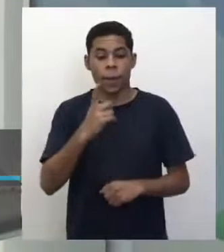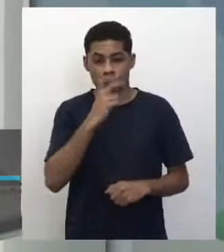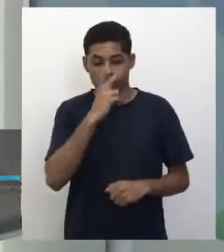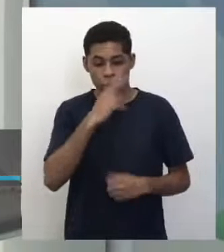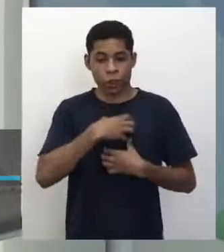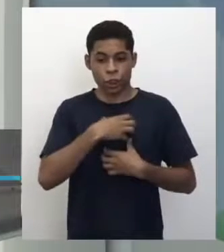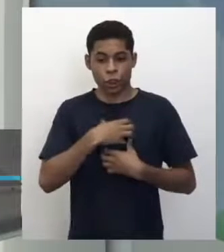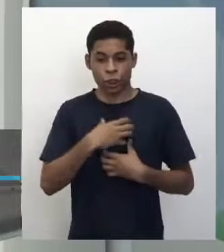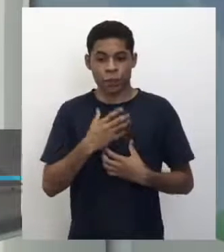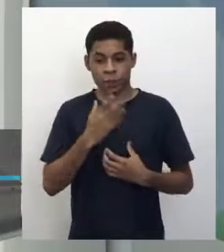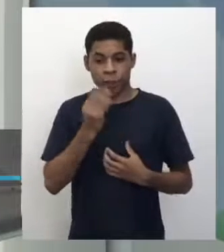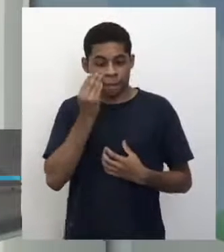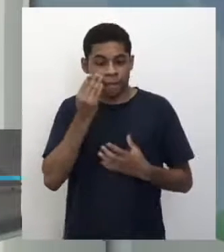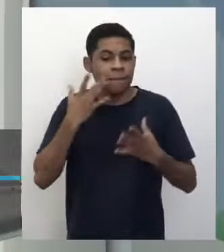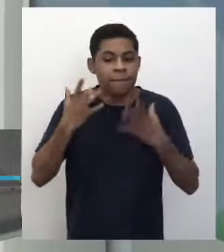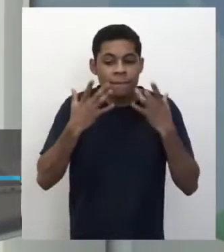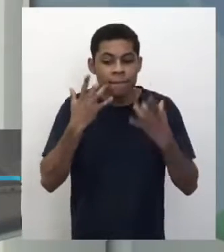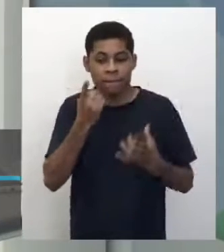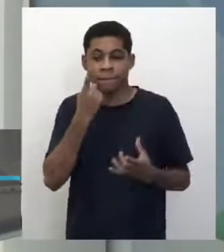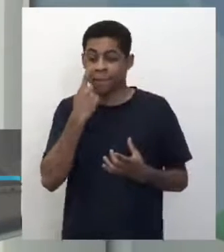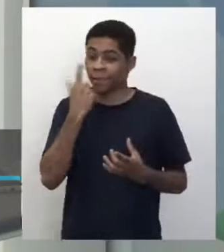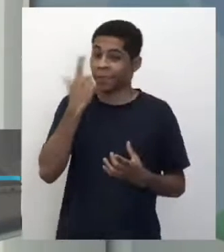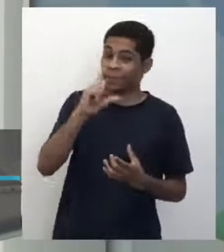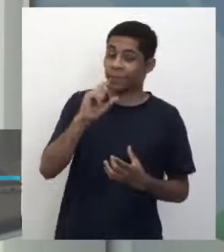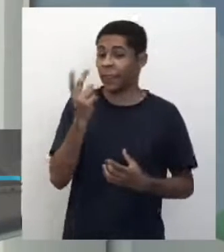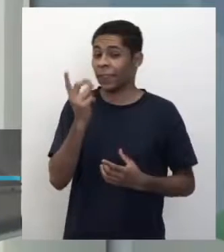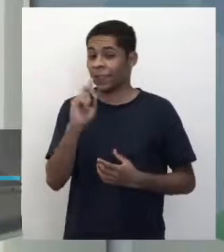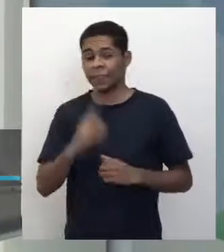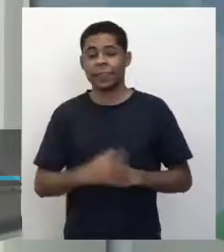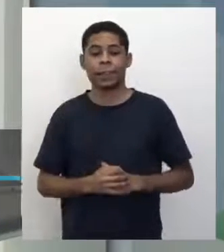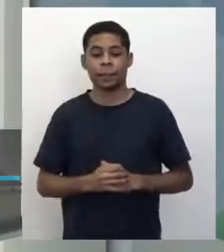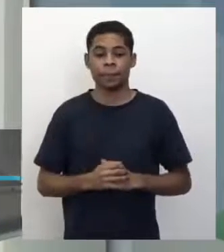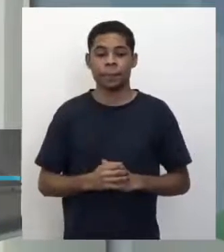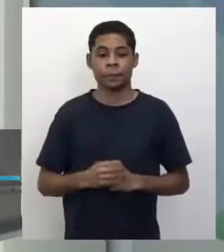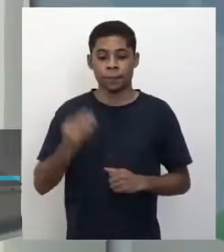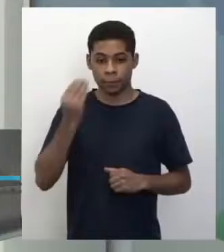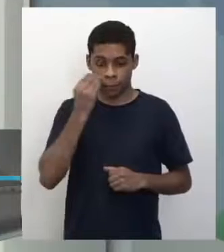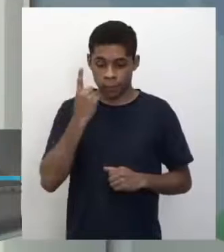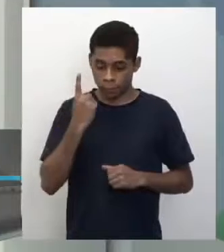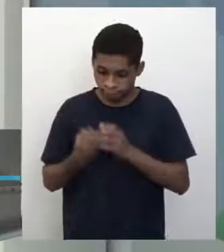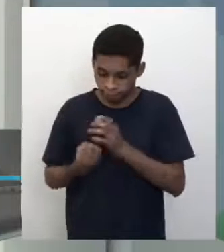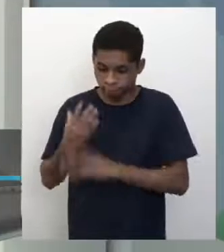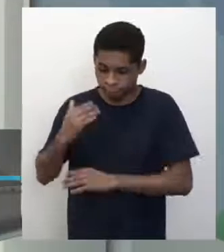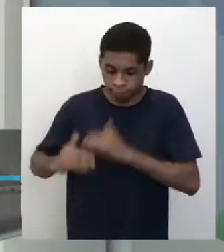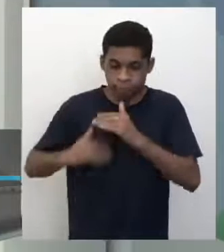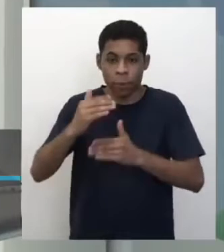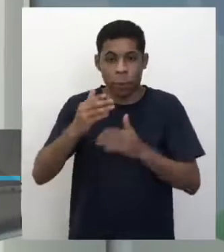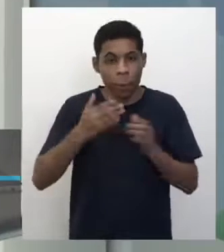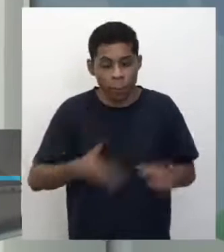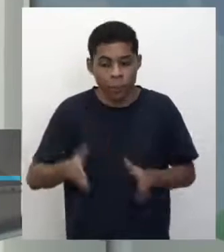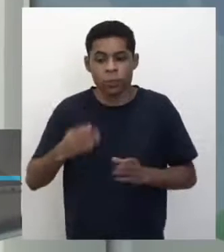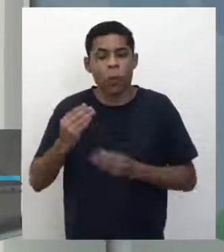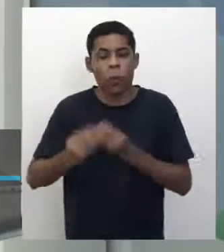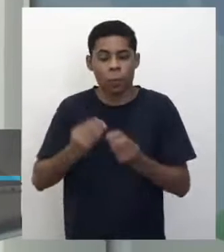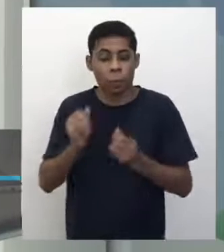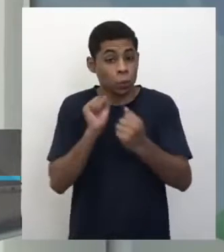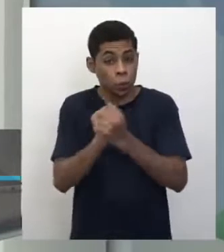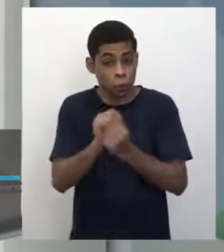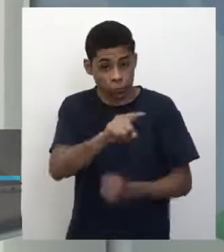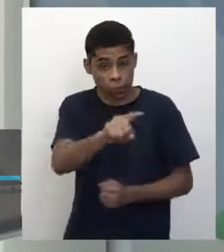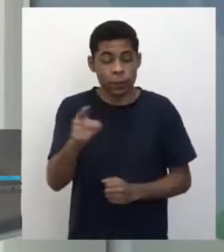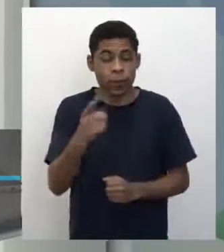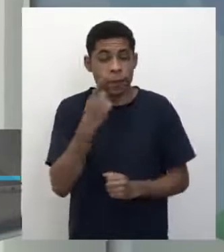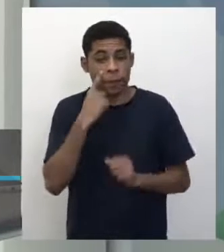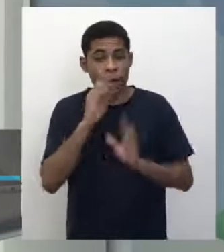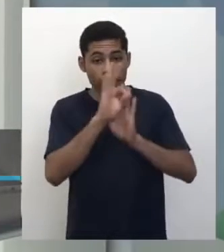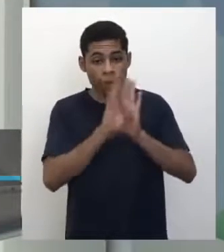colaborativo. Vamos ver se vai dar certo. A gente vai fazer um processo colaborativo junto com eles. Então, nós vamos ler esse pequeno